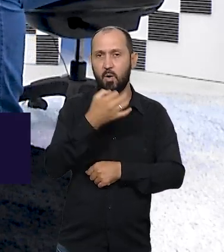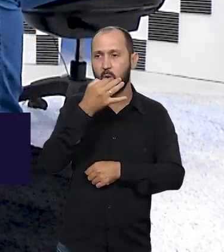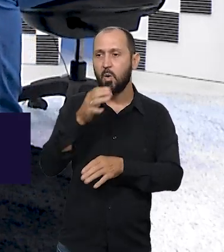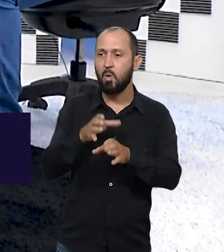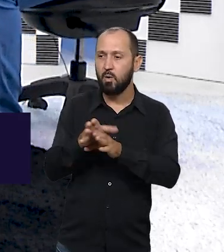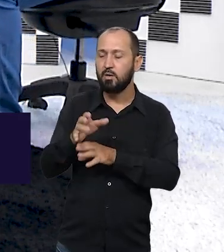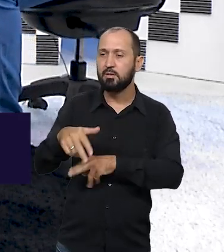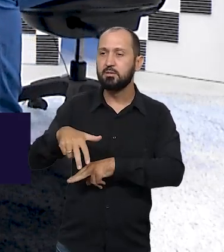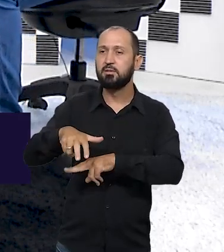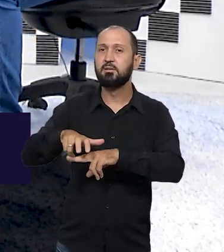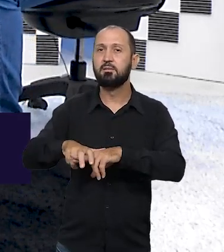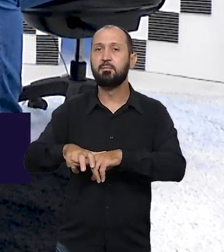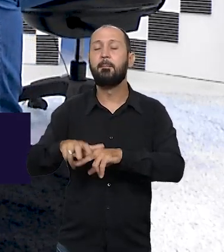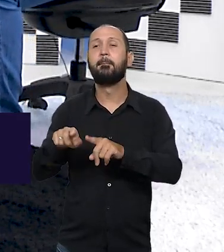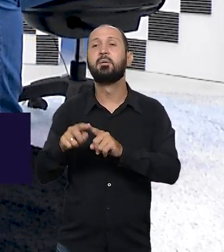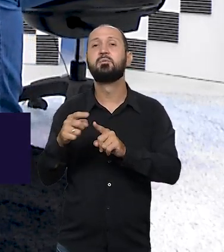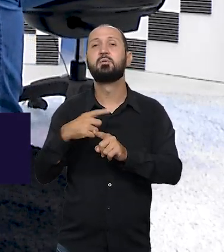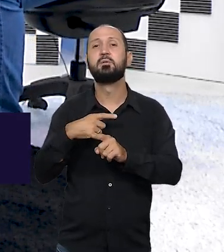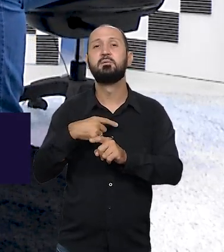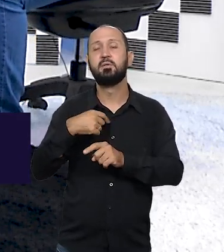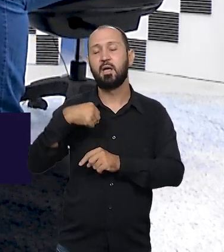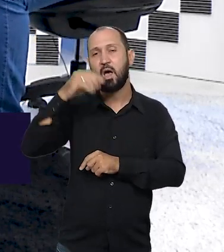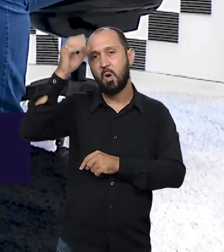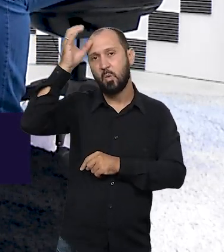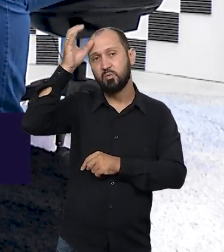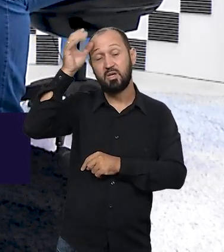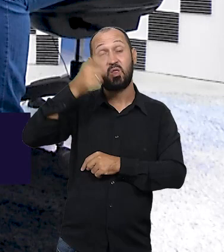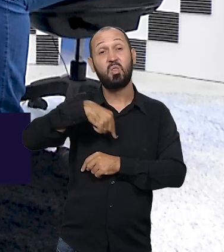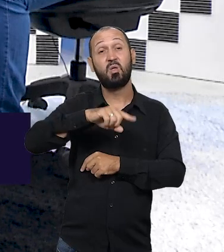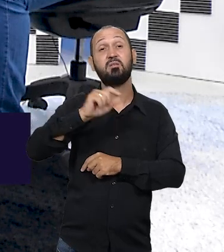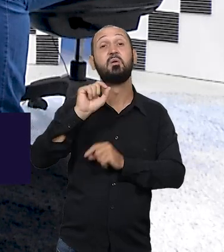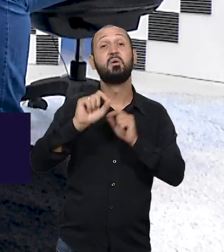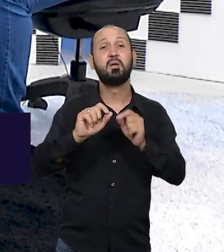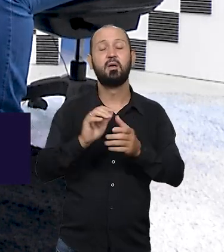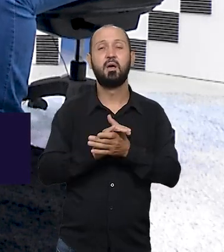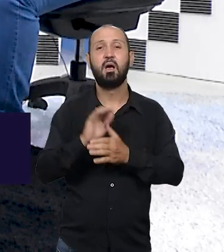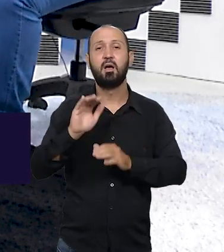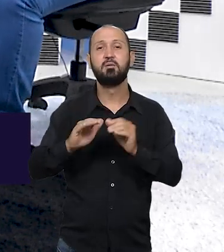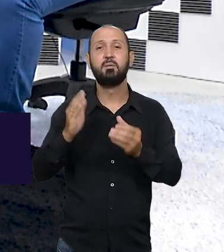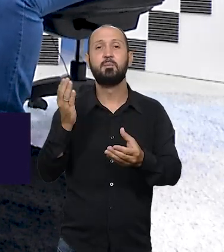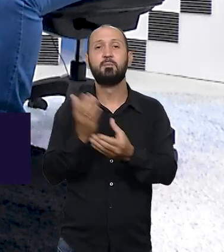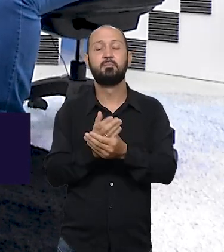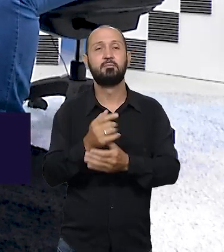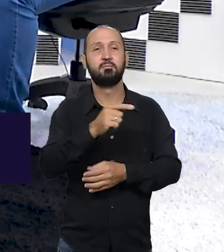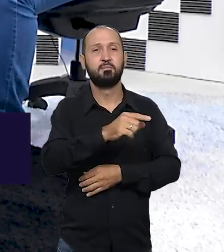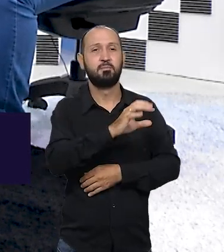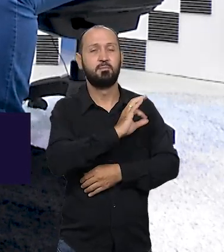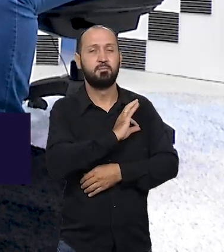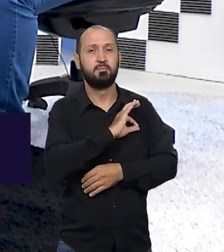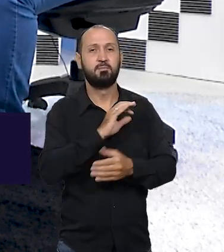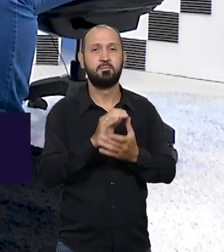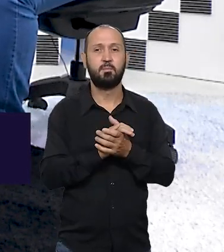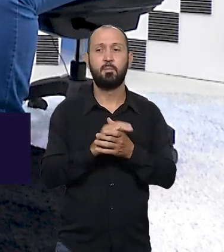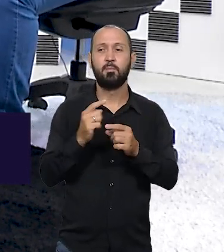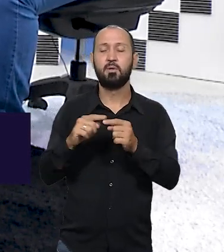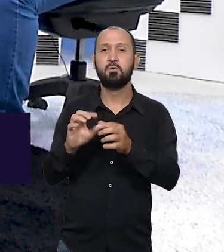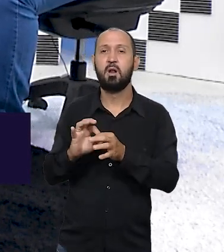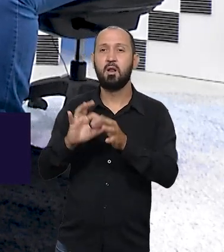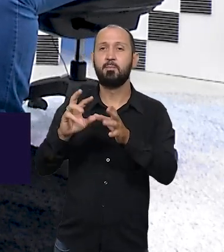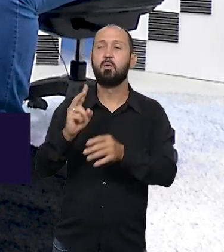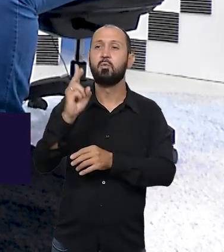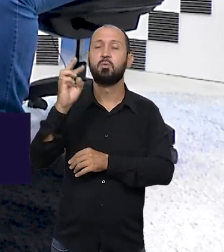senso, digamos assim, muitas das vezes pode penalizar o policial. Porque se eu liberar e daqui 2 quilômetros se acidentar aquele veículo, eu respondo